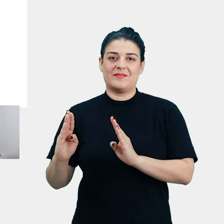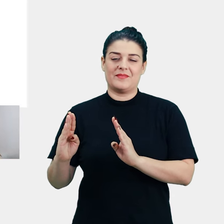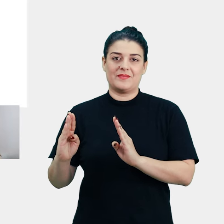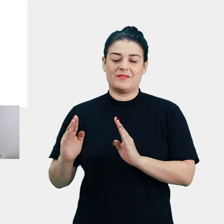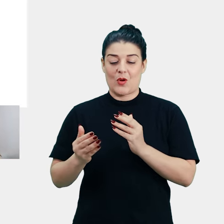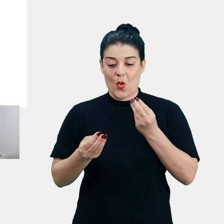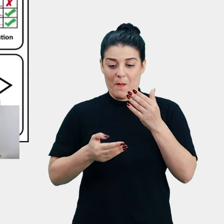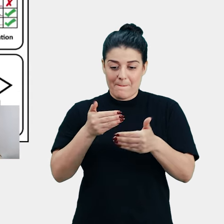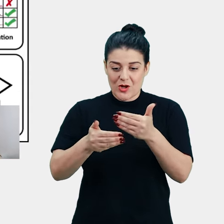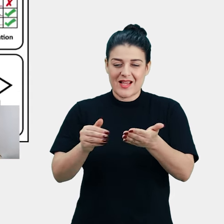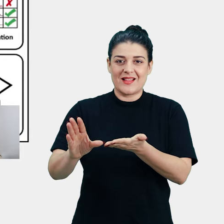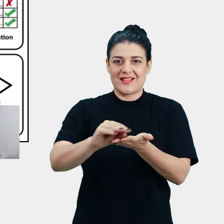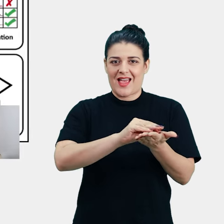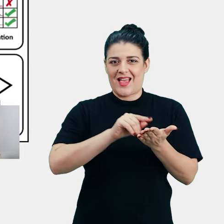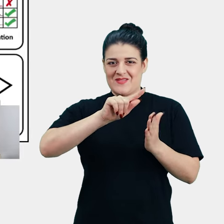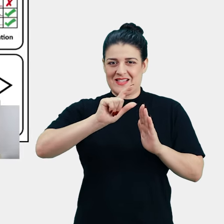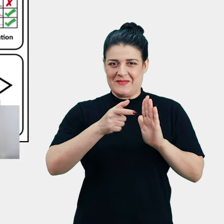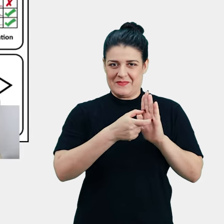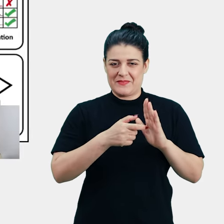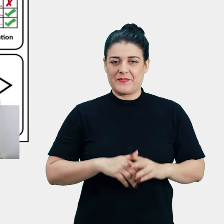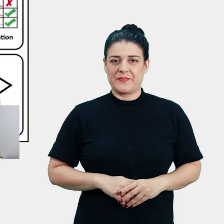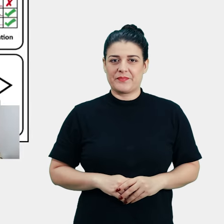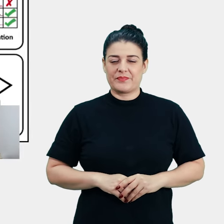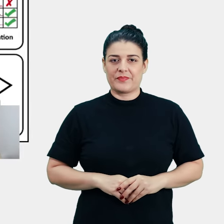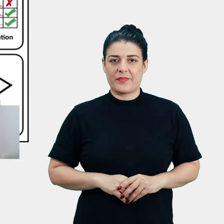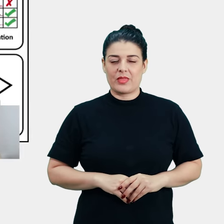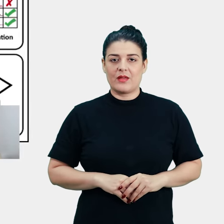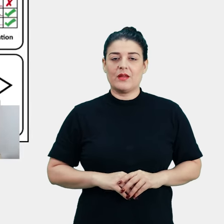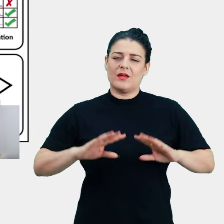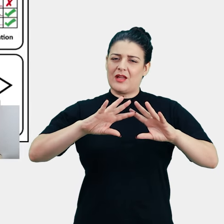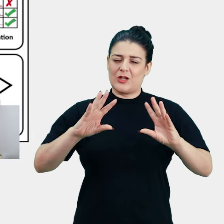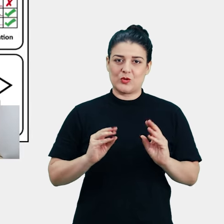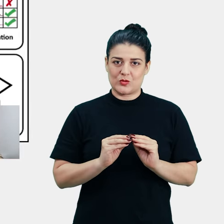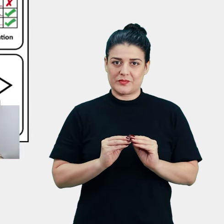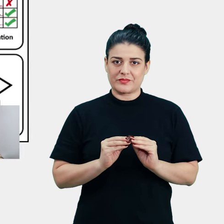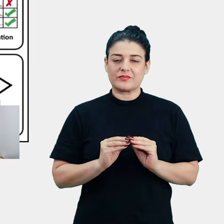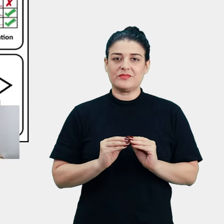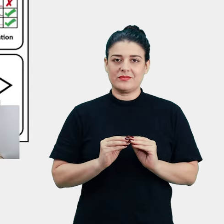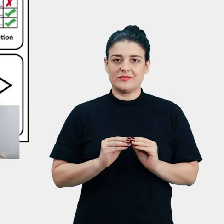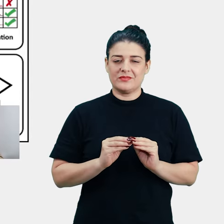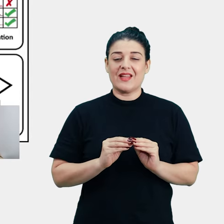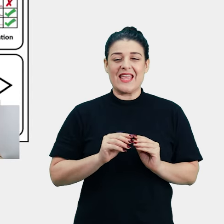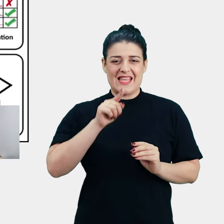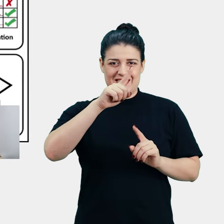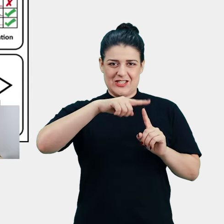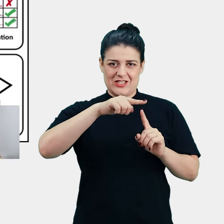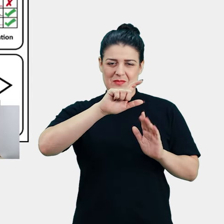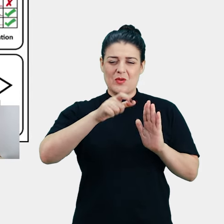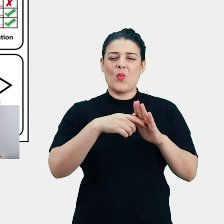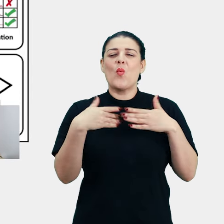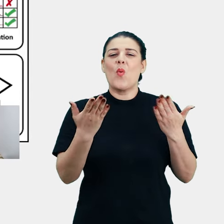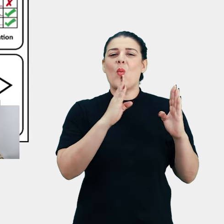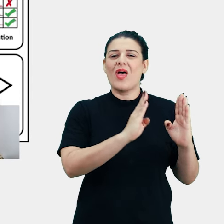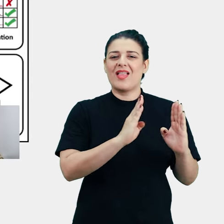Do processamento de dados por esse software. Então, resumindo, pessoal, no software MZMine, tá? Quais são as